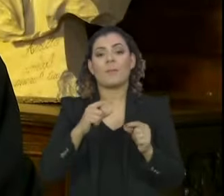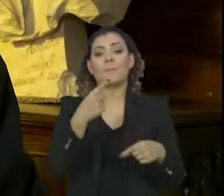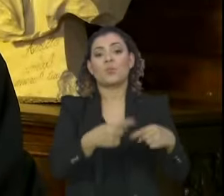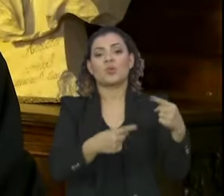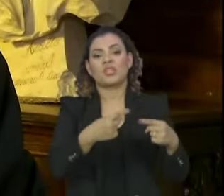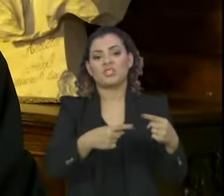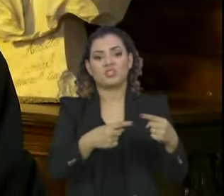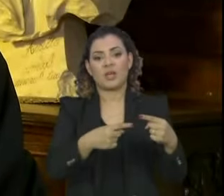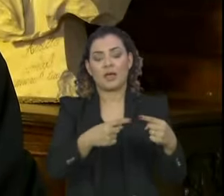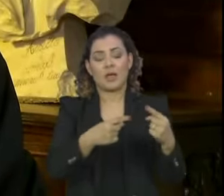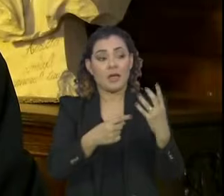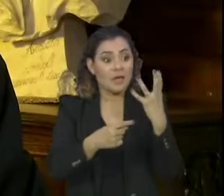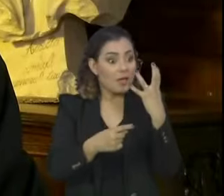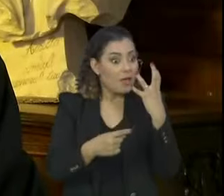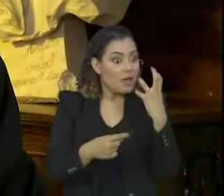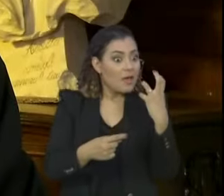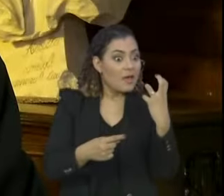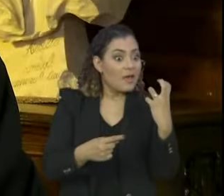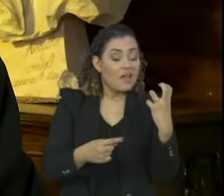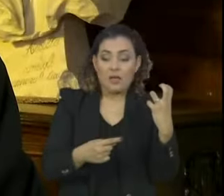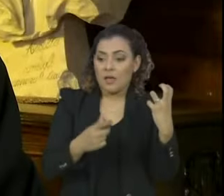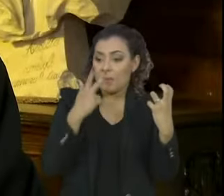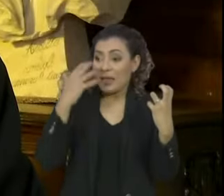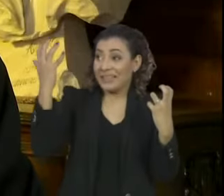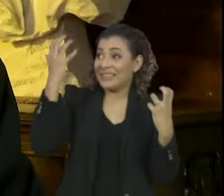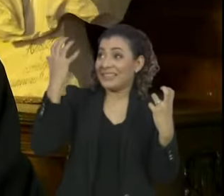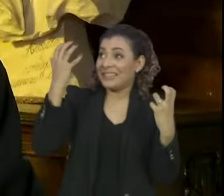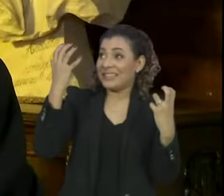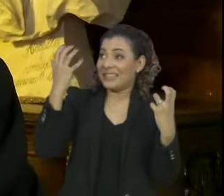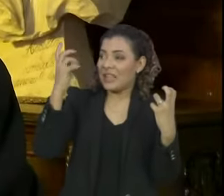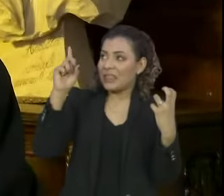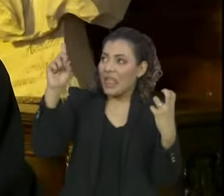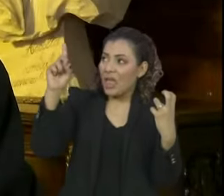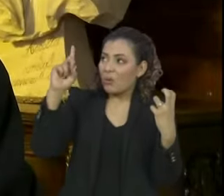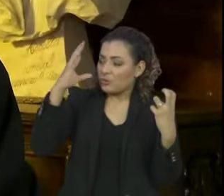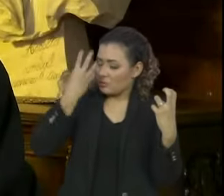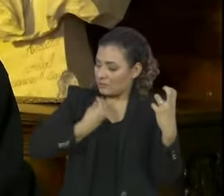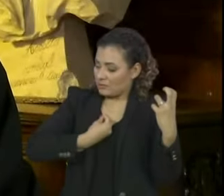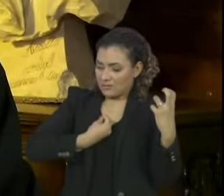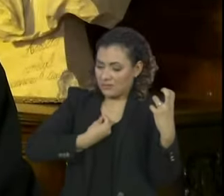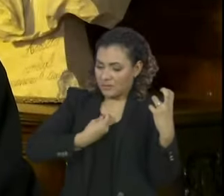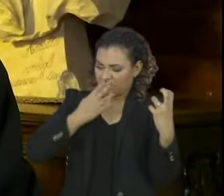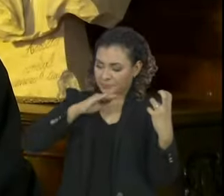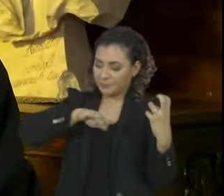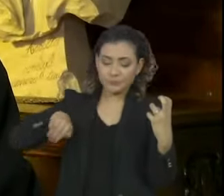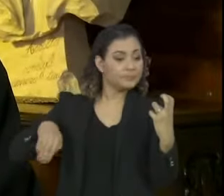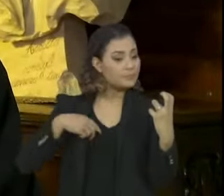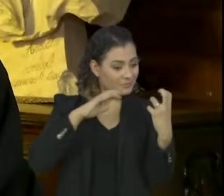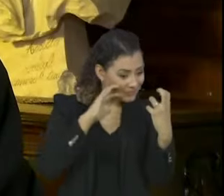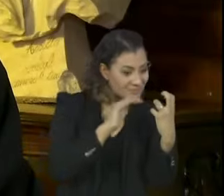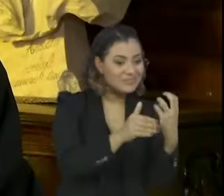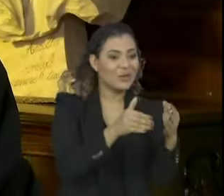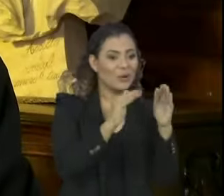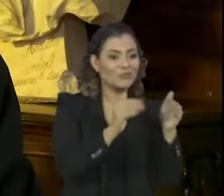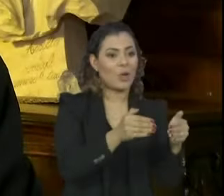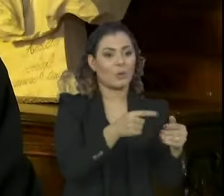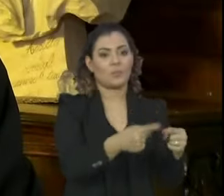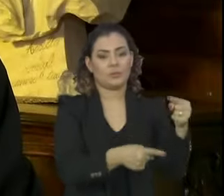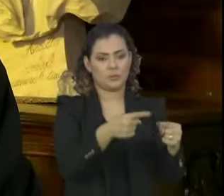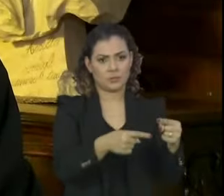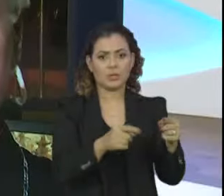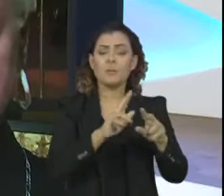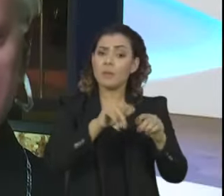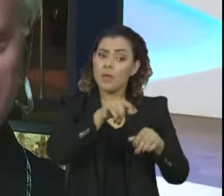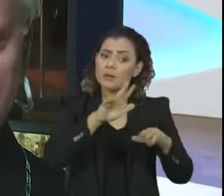política E é claro que os religiosos não são exemplos de terem também paixão política eles são cidadãos